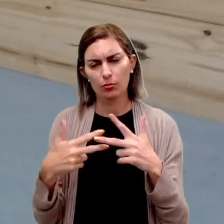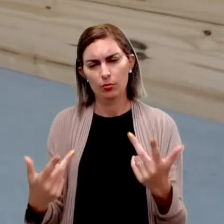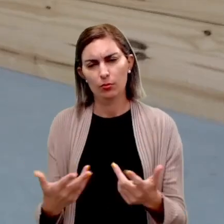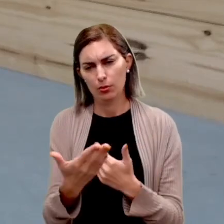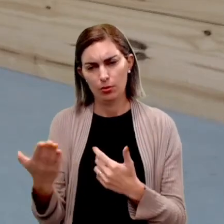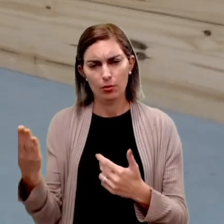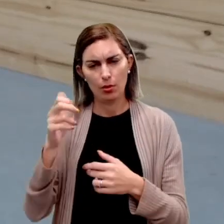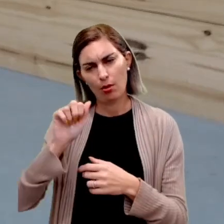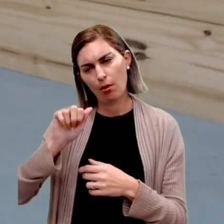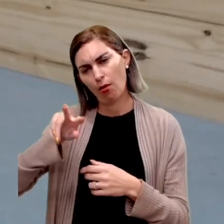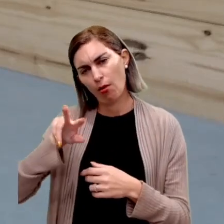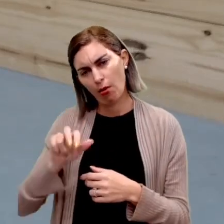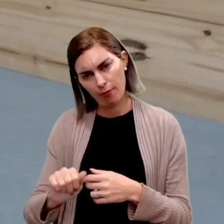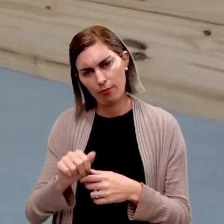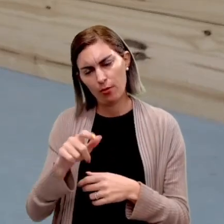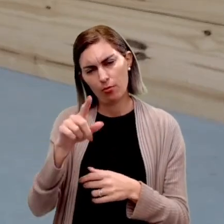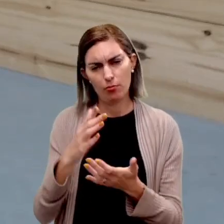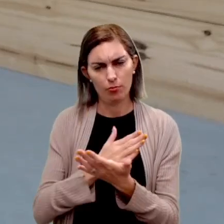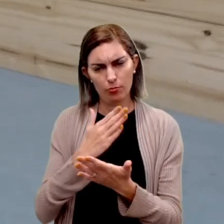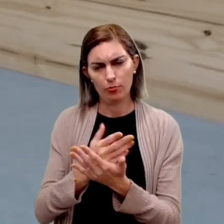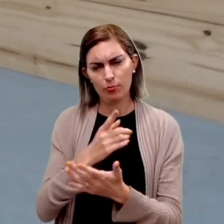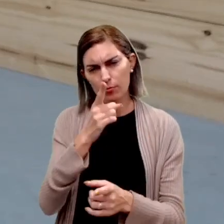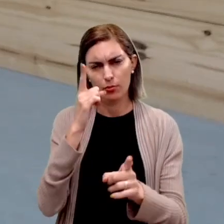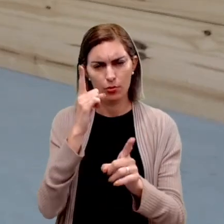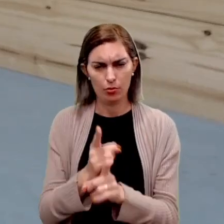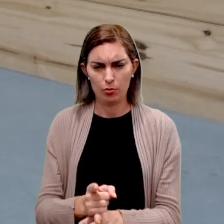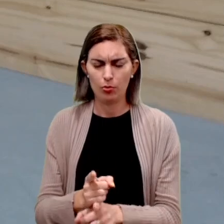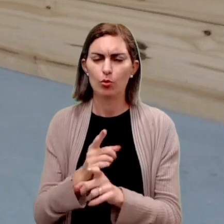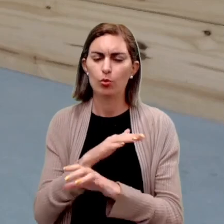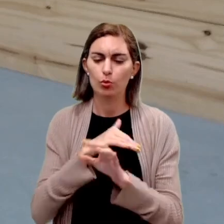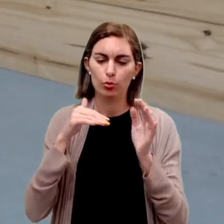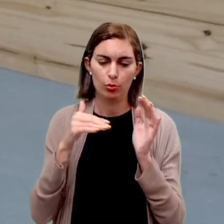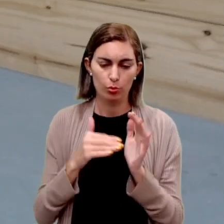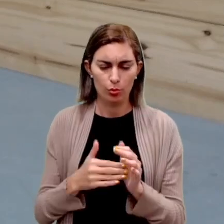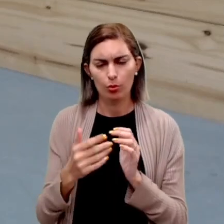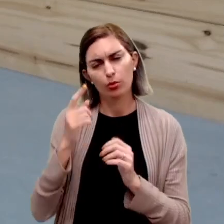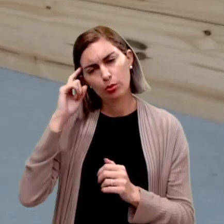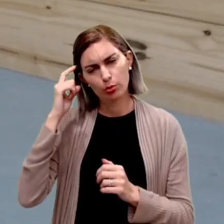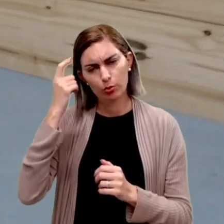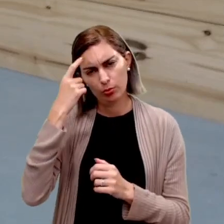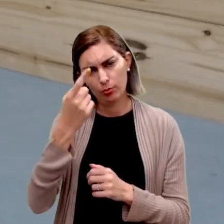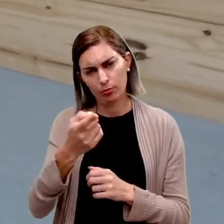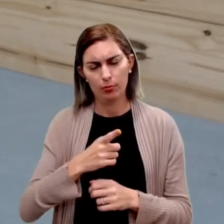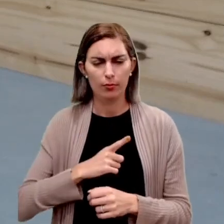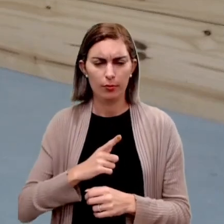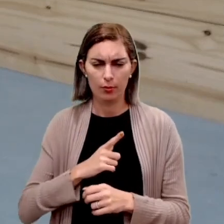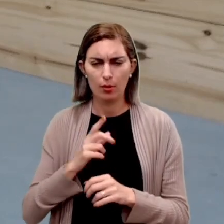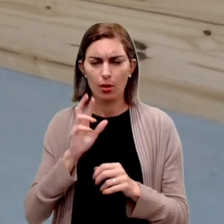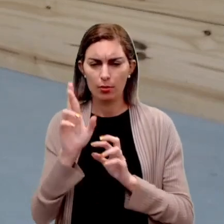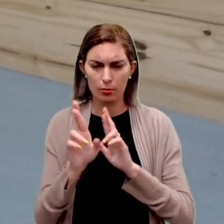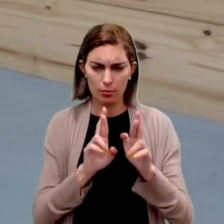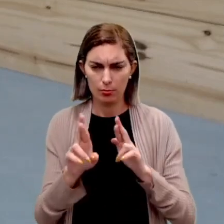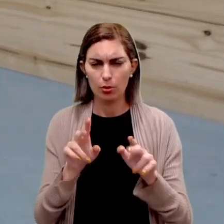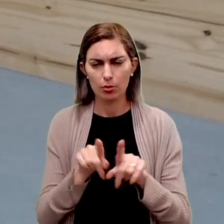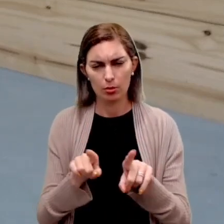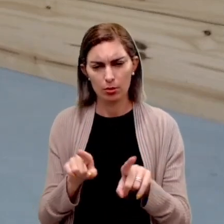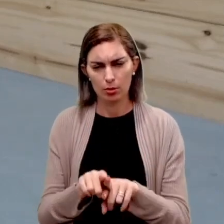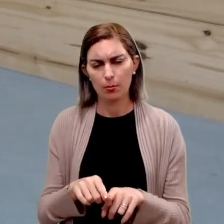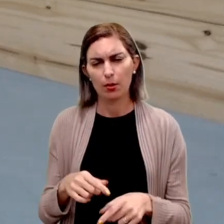no AVA. Estude o e-book, você vai encontrar e tirar todas as dúvidas que você tiver. Todas as respostas você vai encontrar